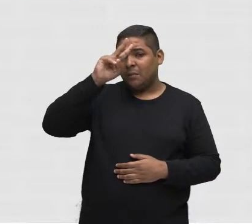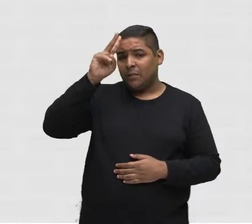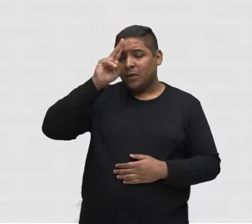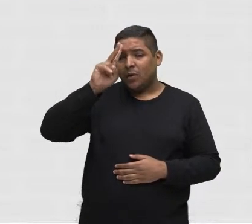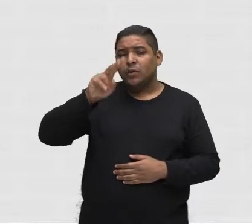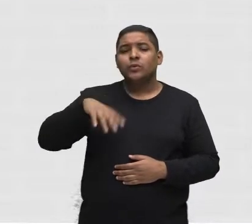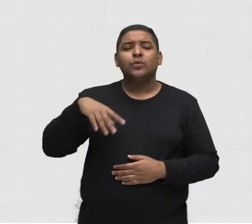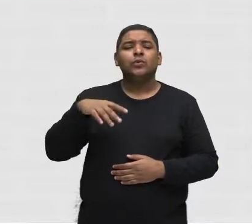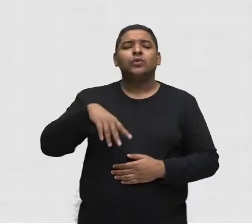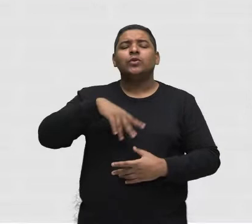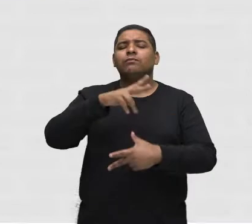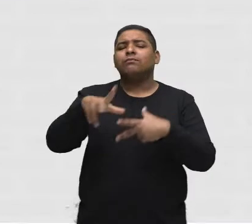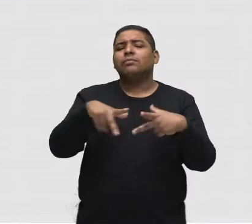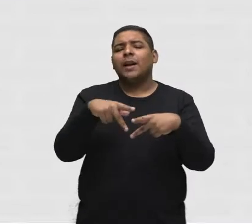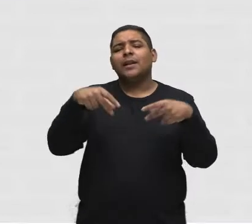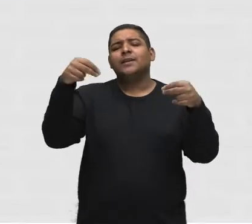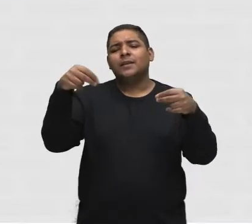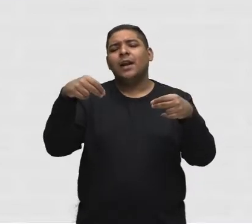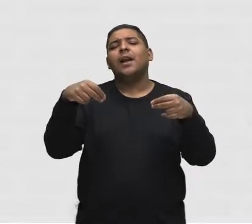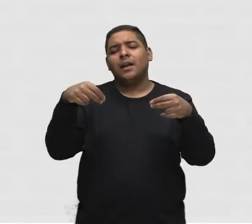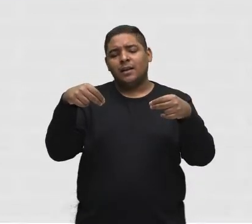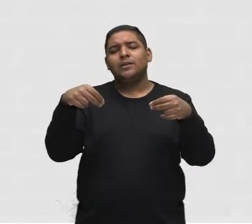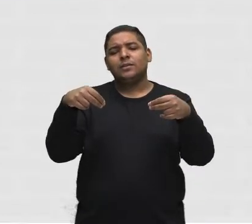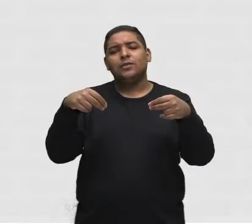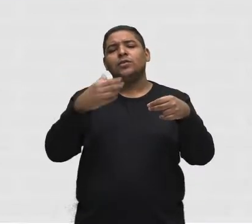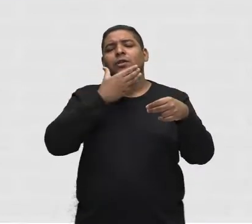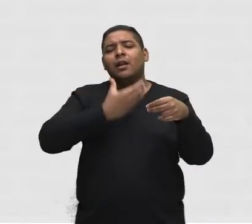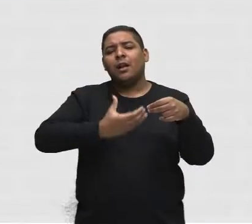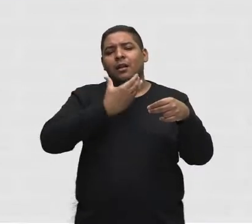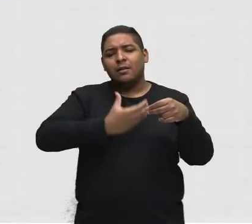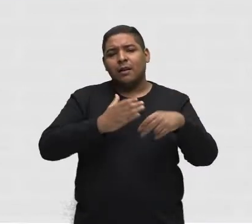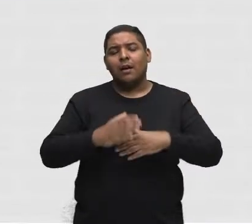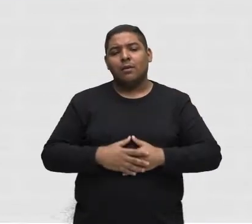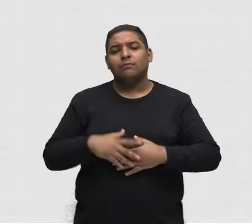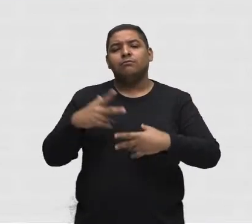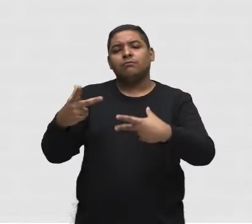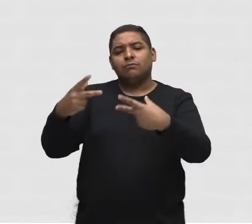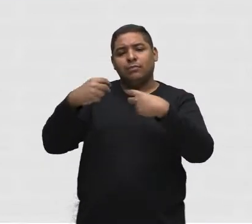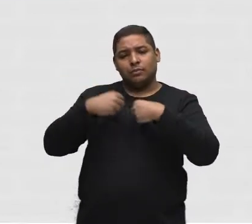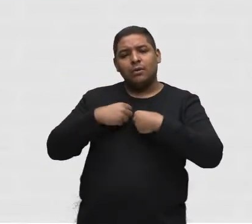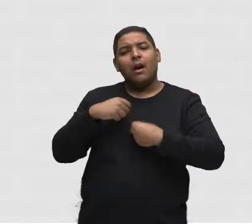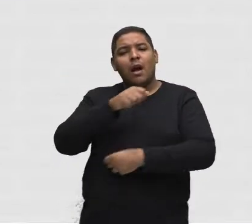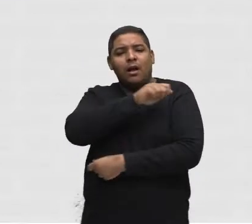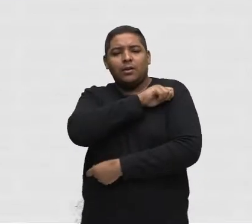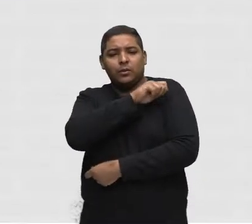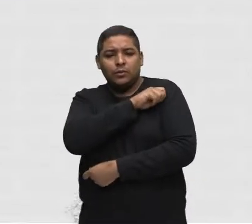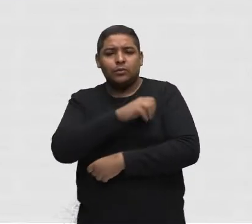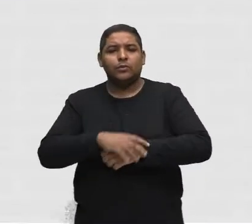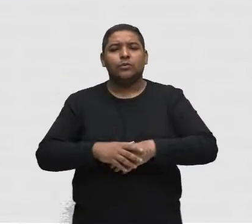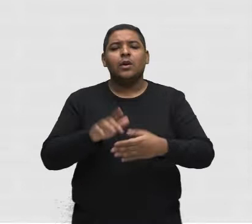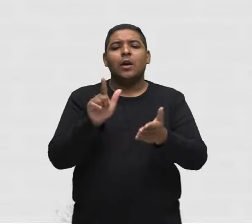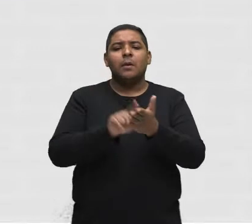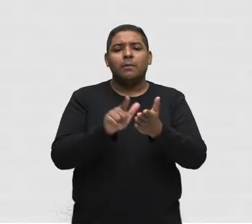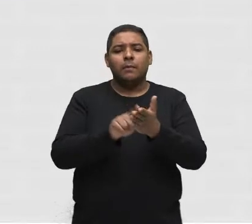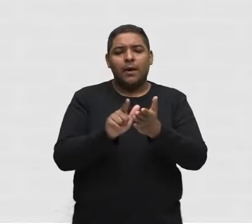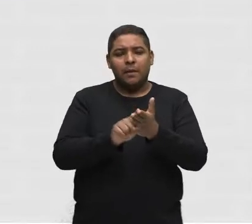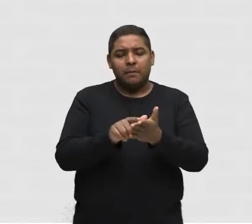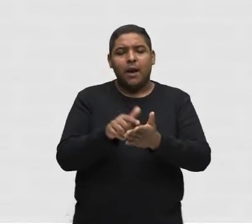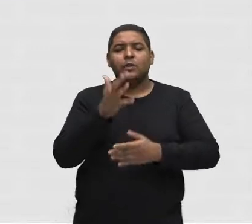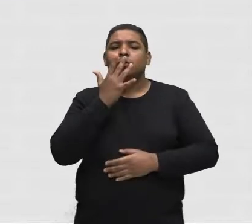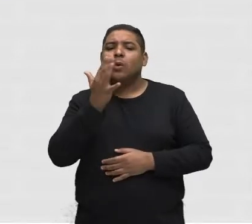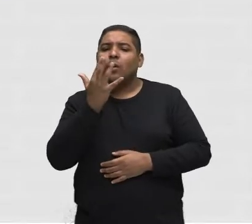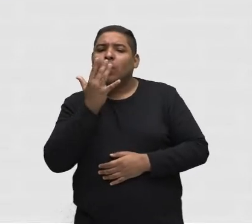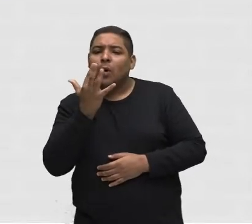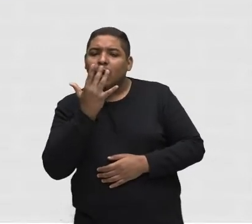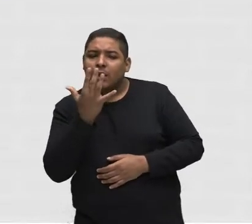dos lindos presentes de Natal que ela recebera dos seus alunos, com papéis coloridos.